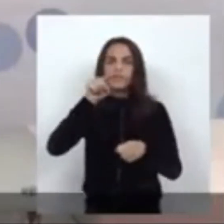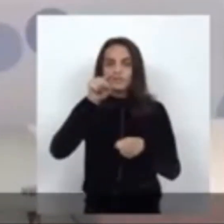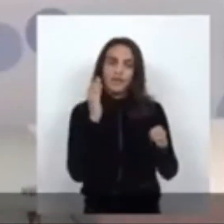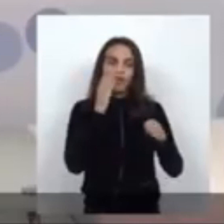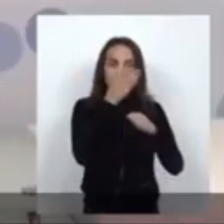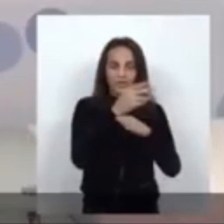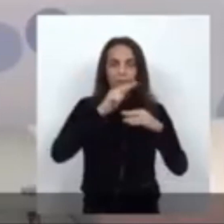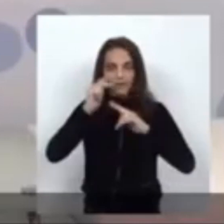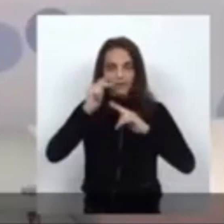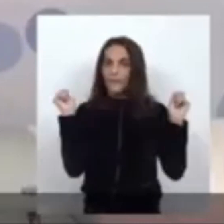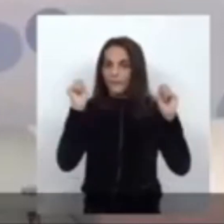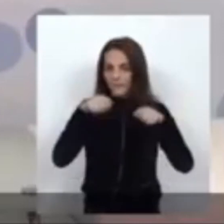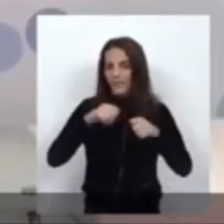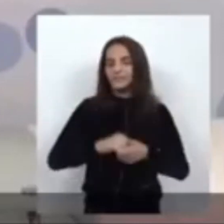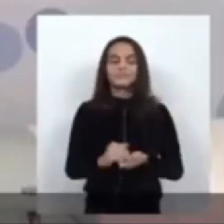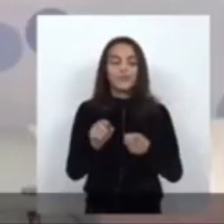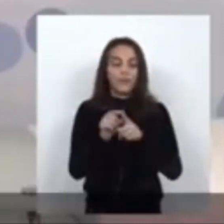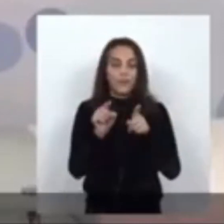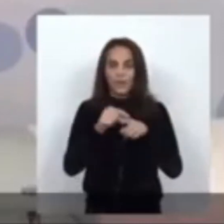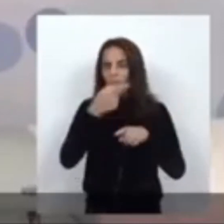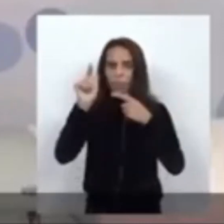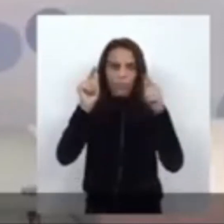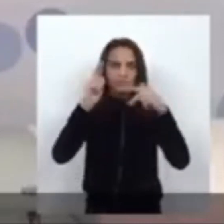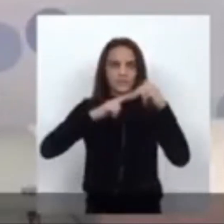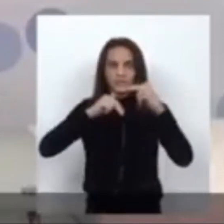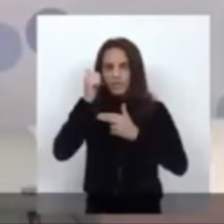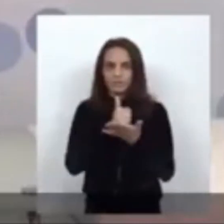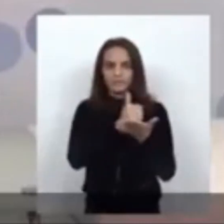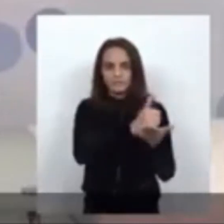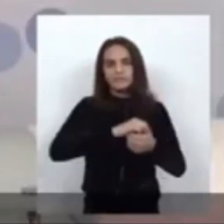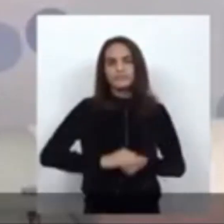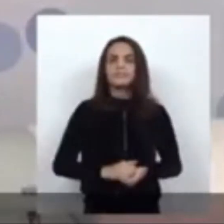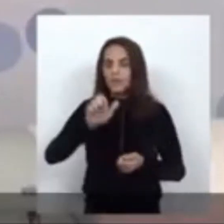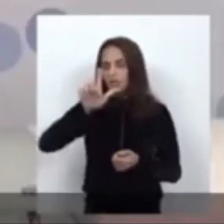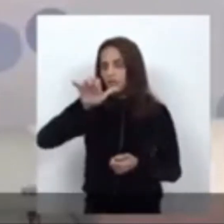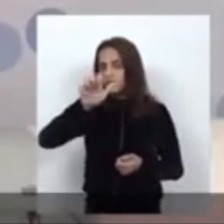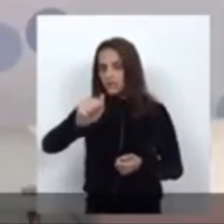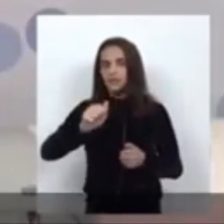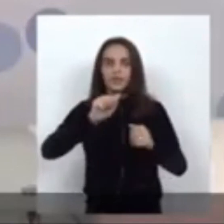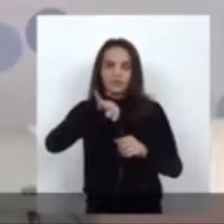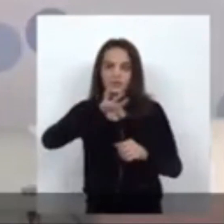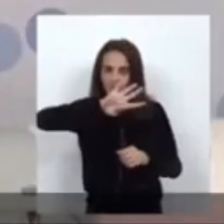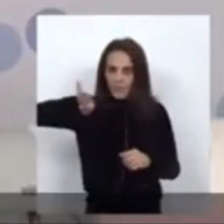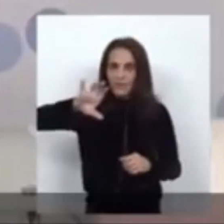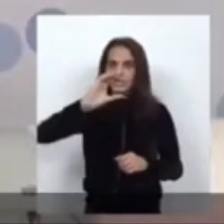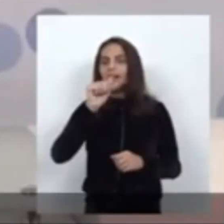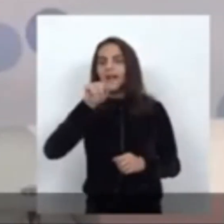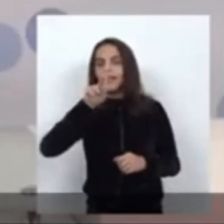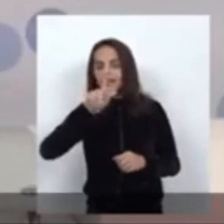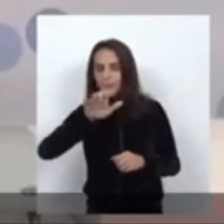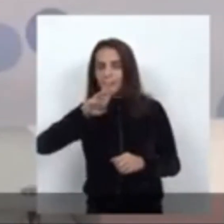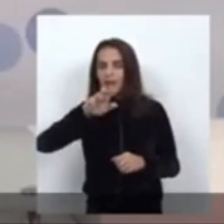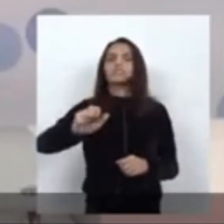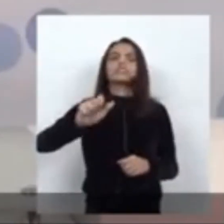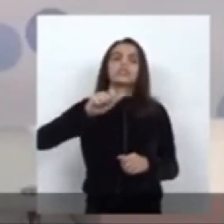material, além de alguns materiais de apoio, né, como já colocou a Elaine, as tabelas de calibragem, as fichas